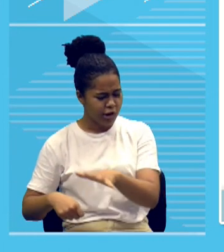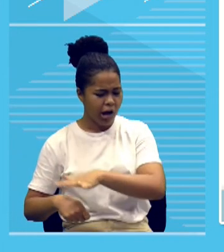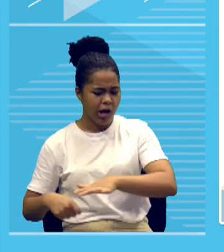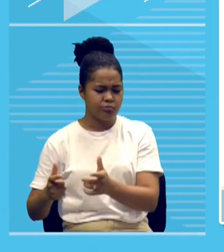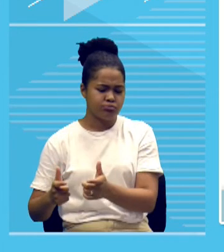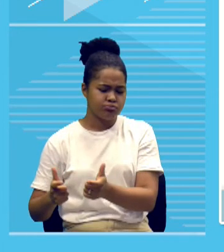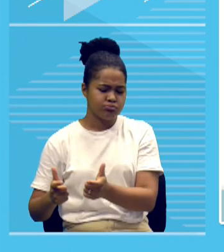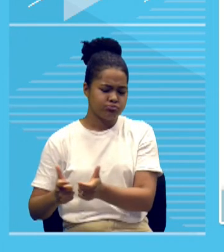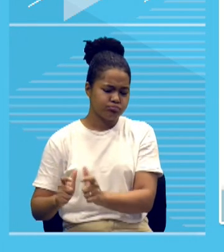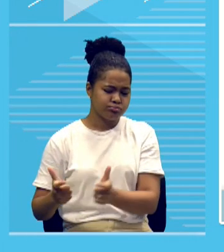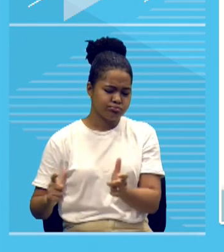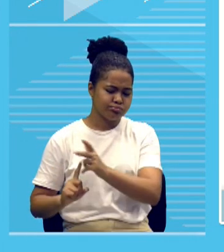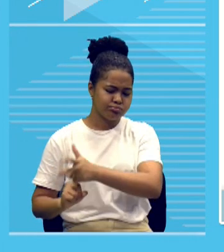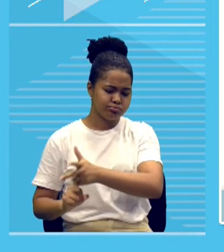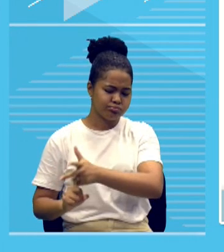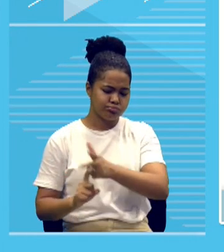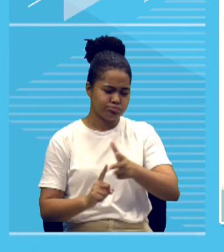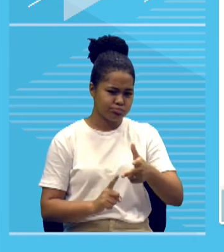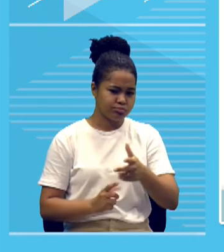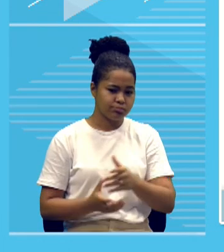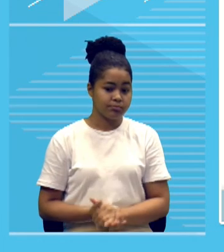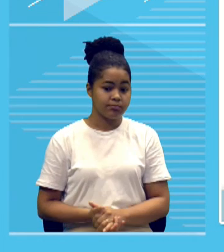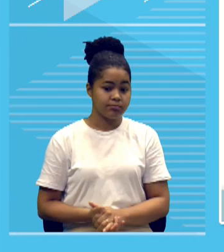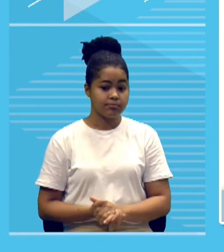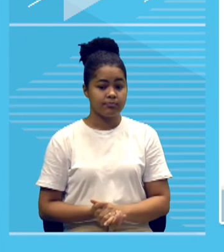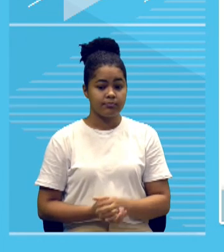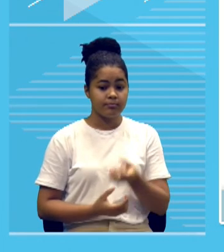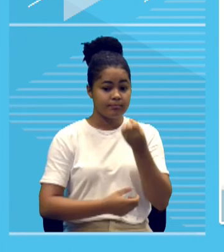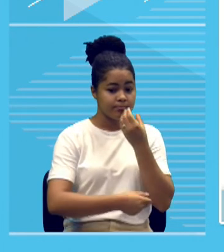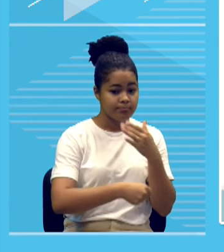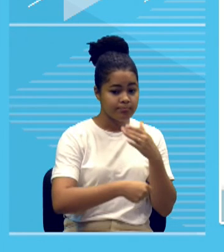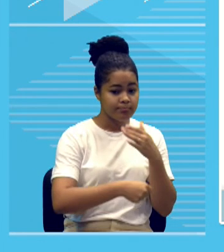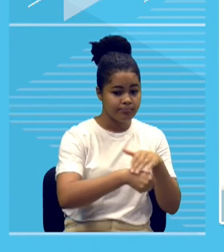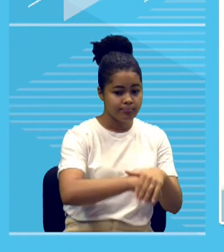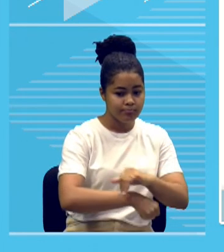Estados Oi boa noite Joyce